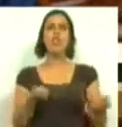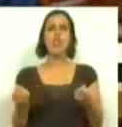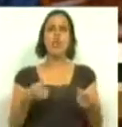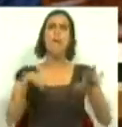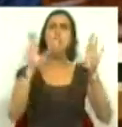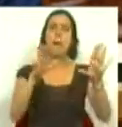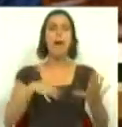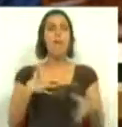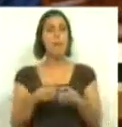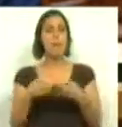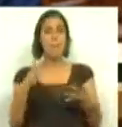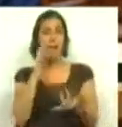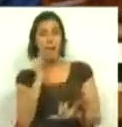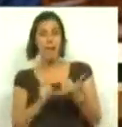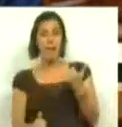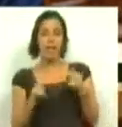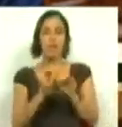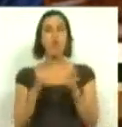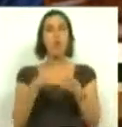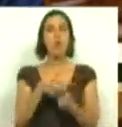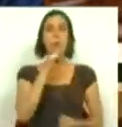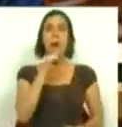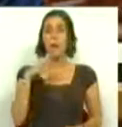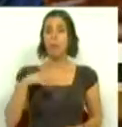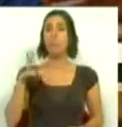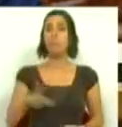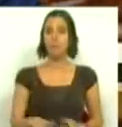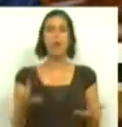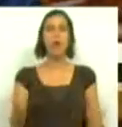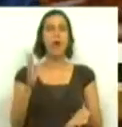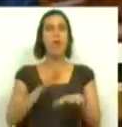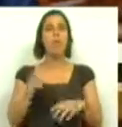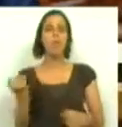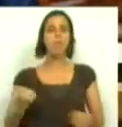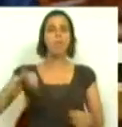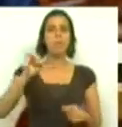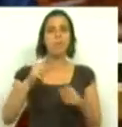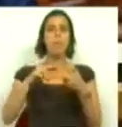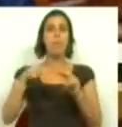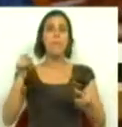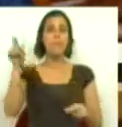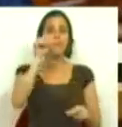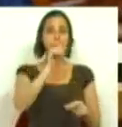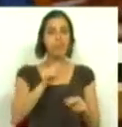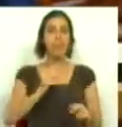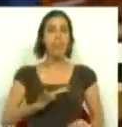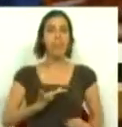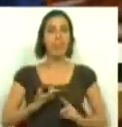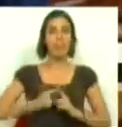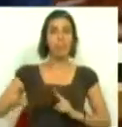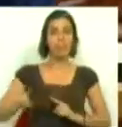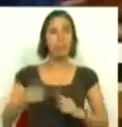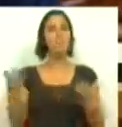mas também com o aumento de risco do Grupo Águas Portugal por força do incumprimento pelos municípios das suas